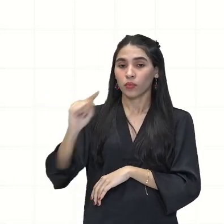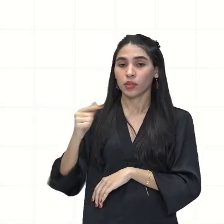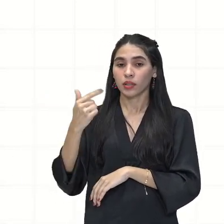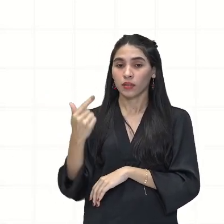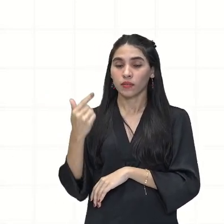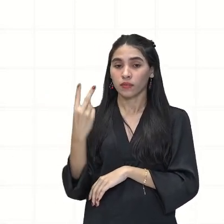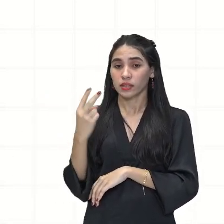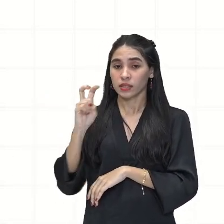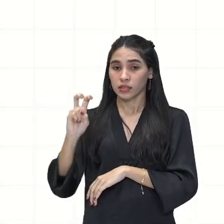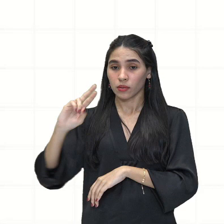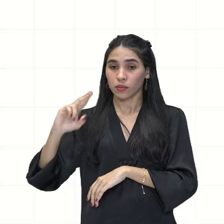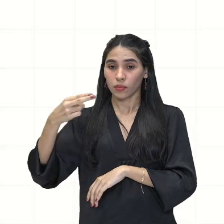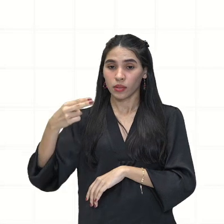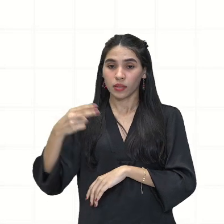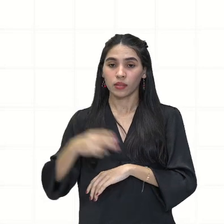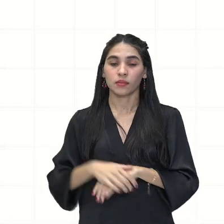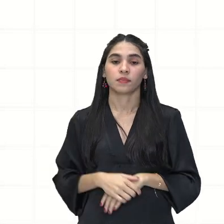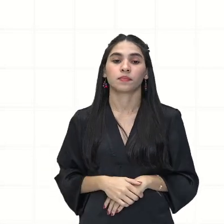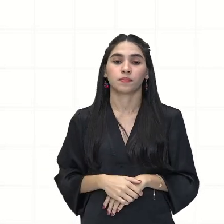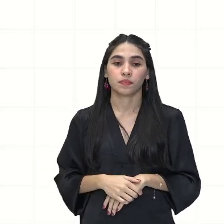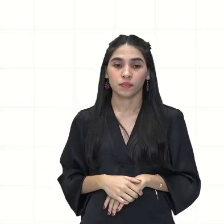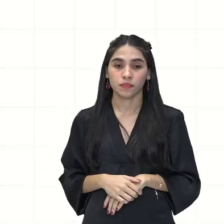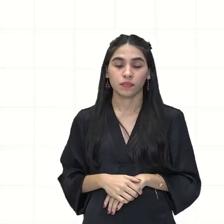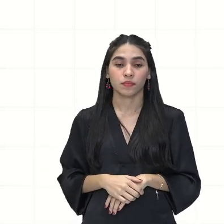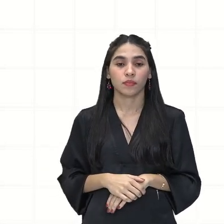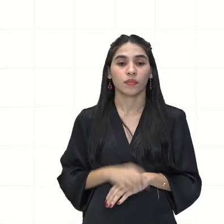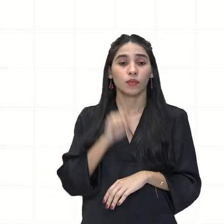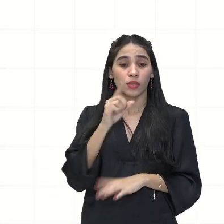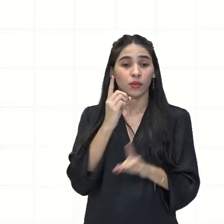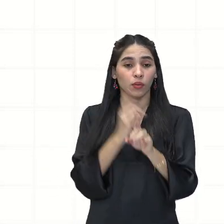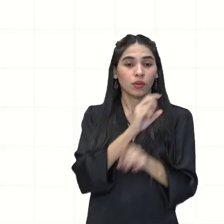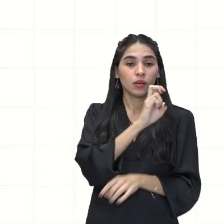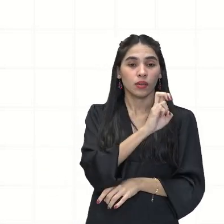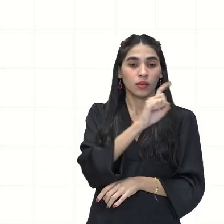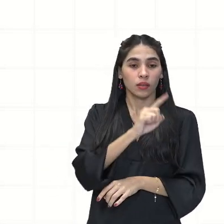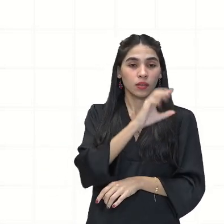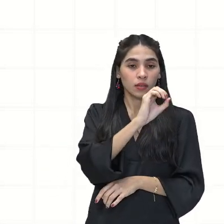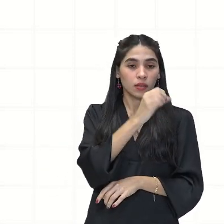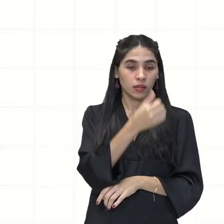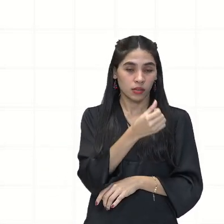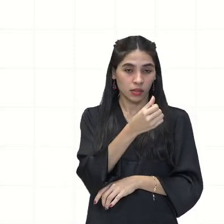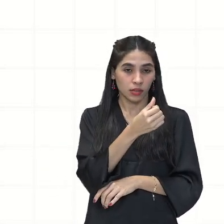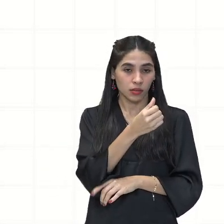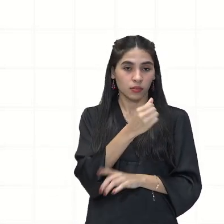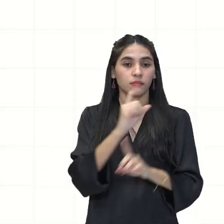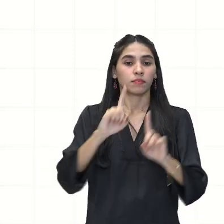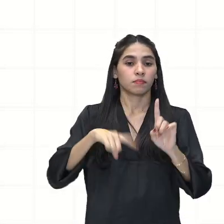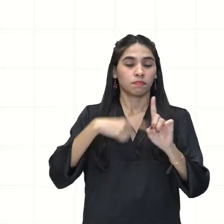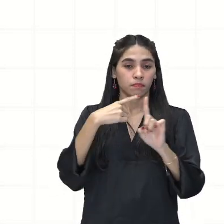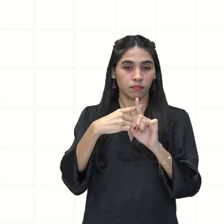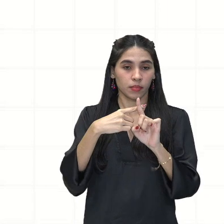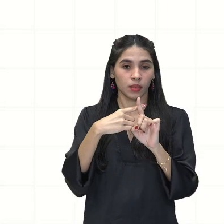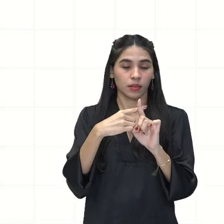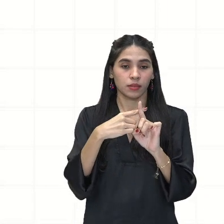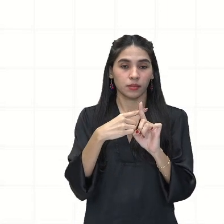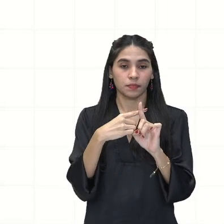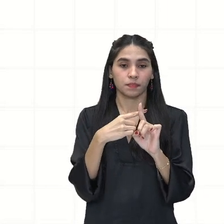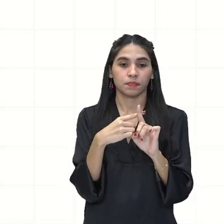ao quadrado. Elevando ao quadrado, encontramos 2,25 ao quadrado,